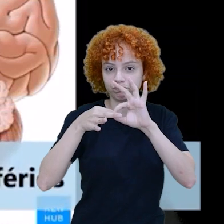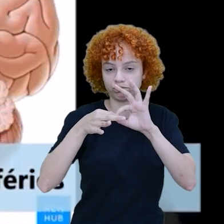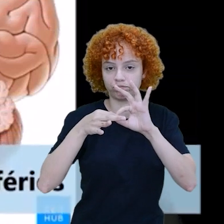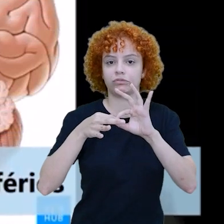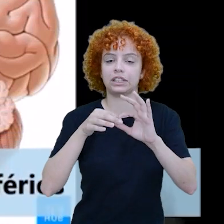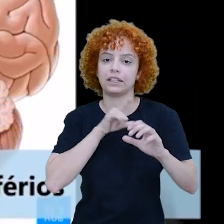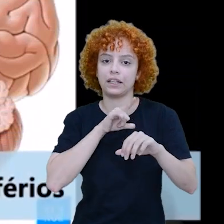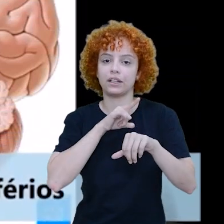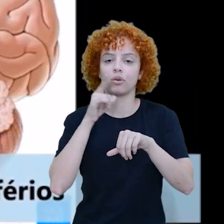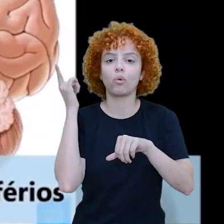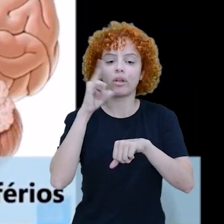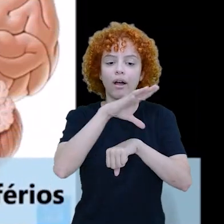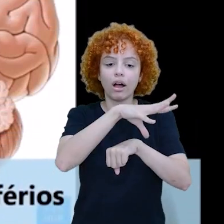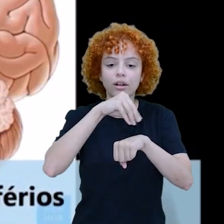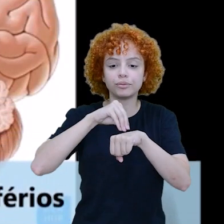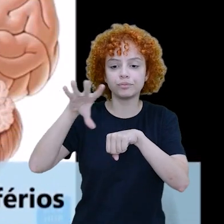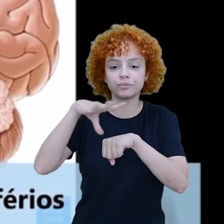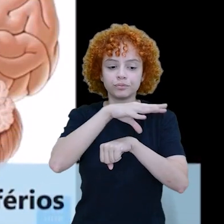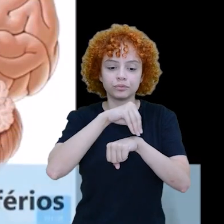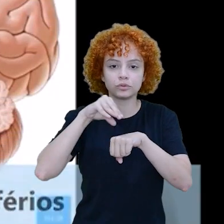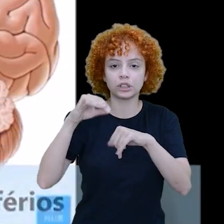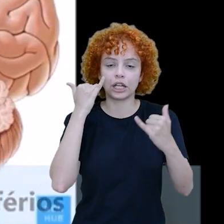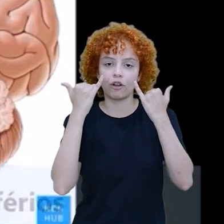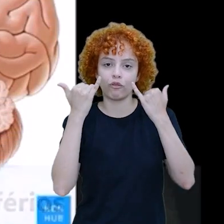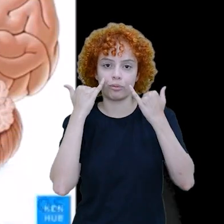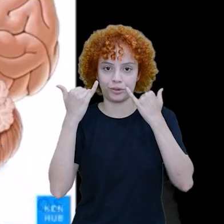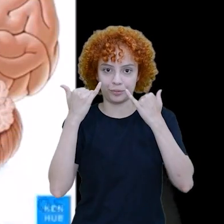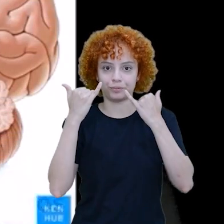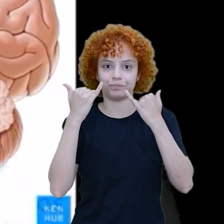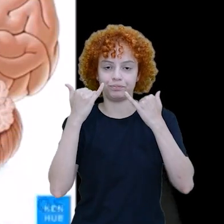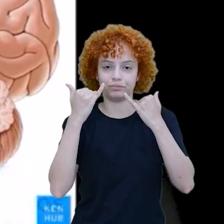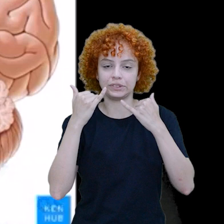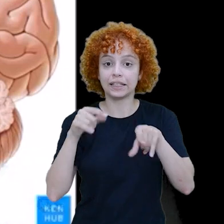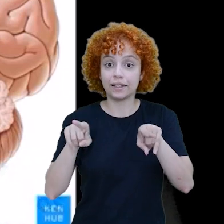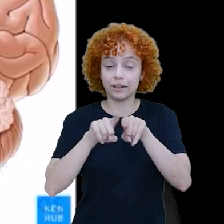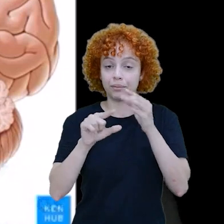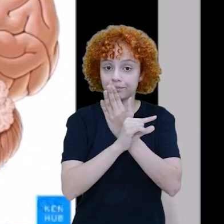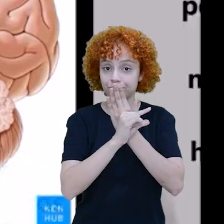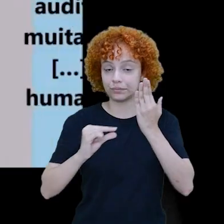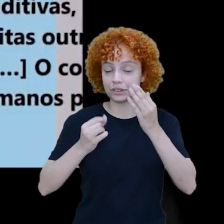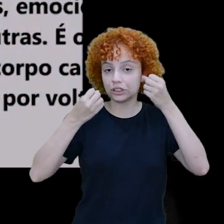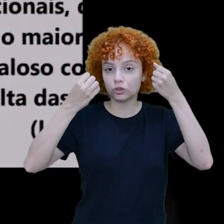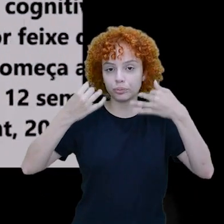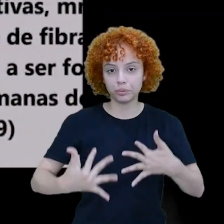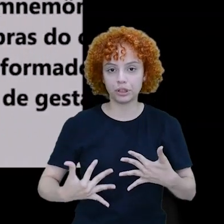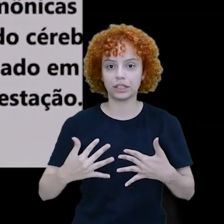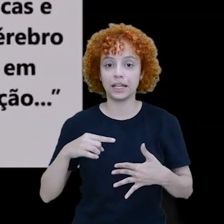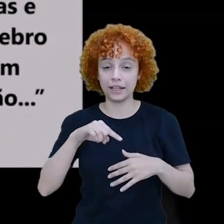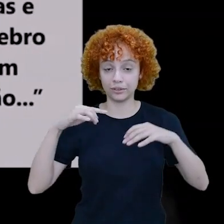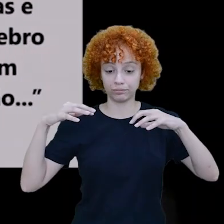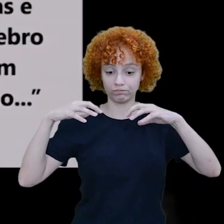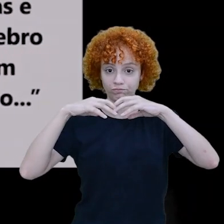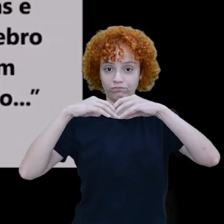dois hemisférios cerebrais, permitindo assim a transmissão das informações entre eles. Lente nos